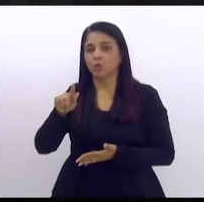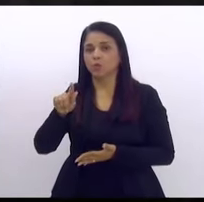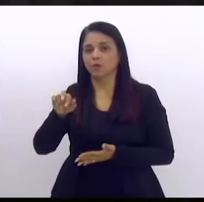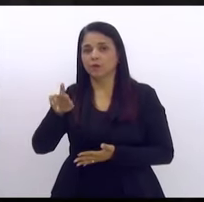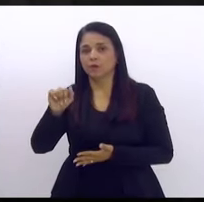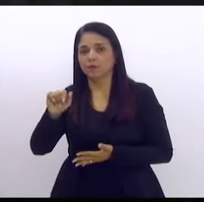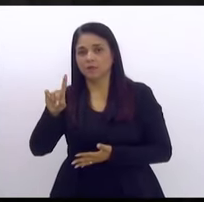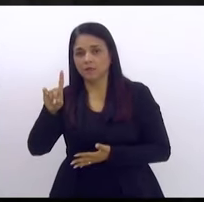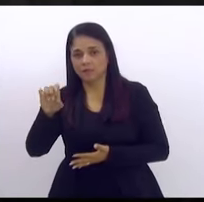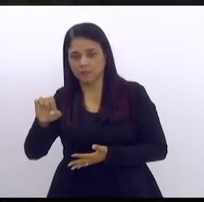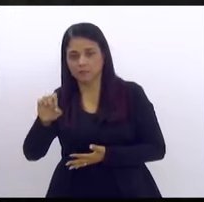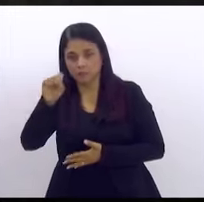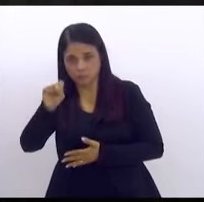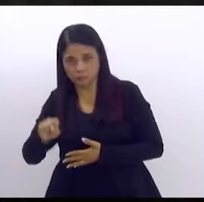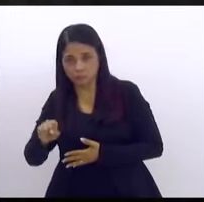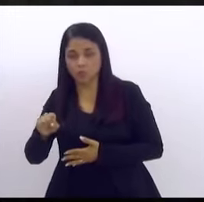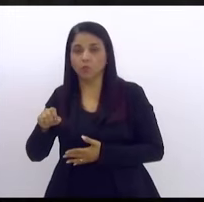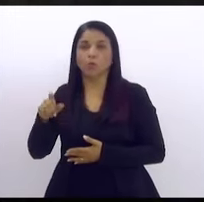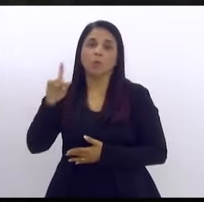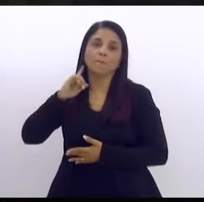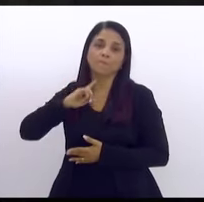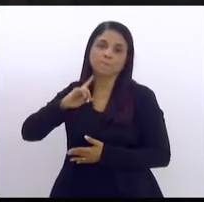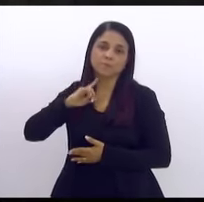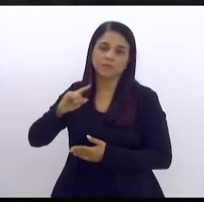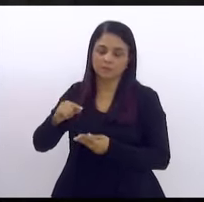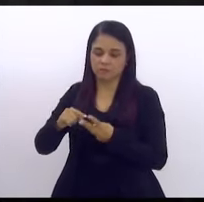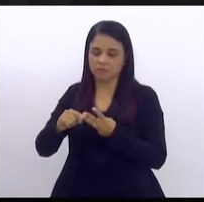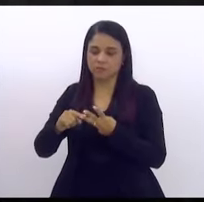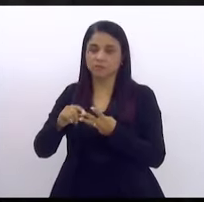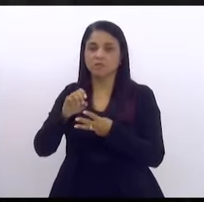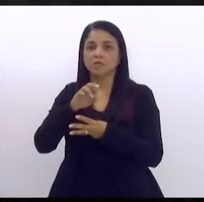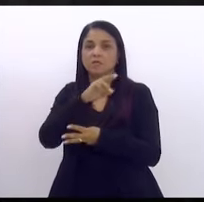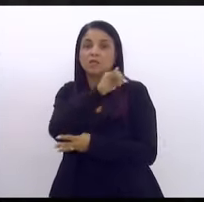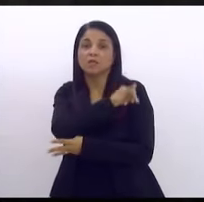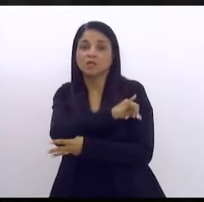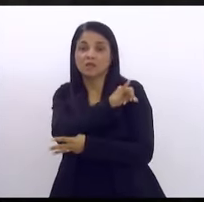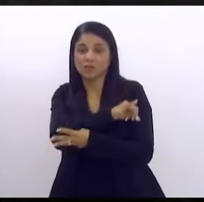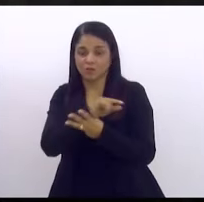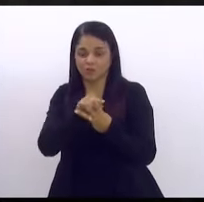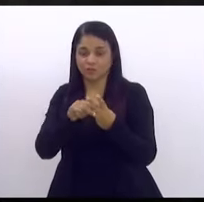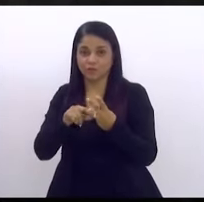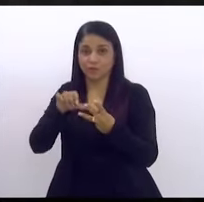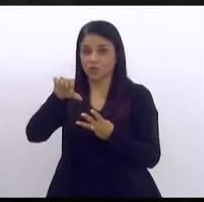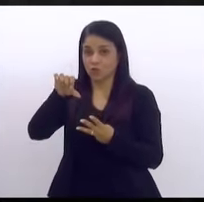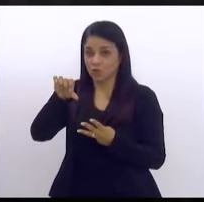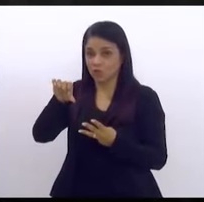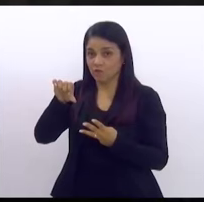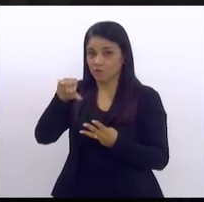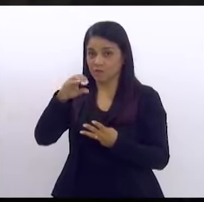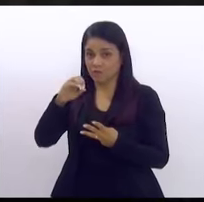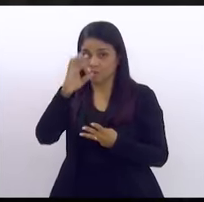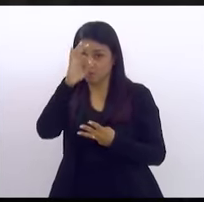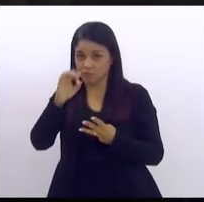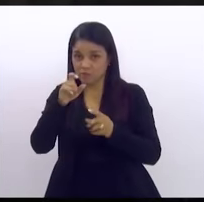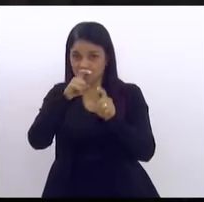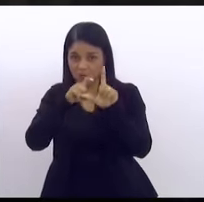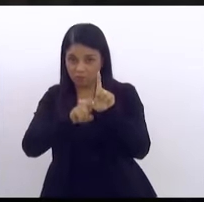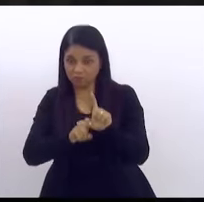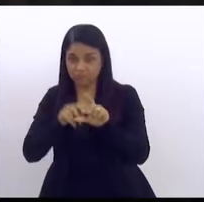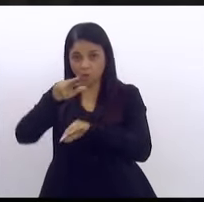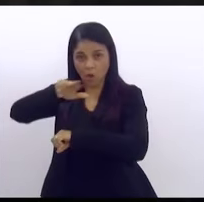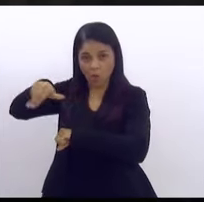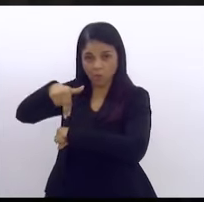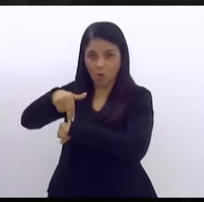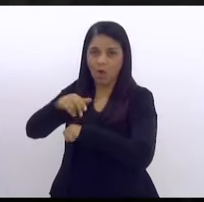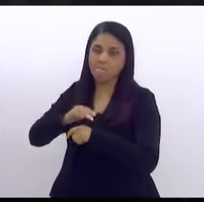Minas Gerais e o Rio de Janeiro. 90% da dívida dos estados com a União é a do estado do Rio